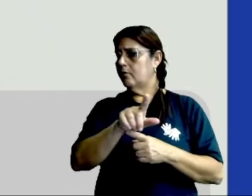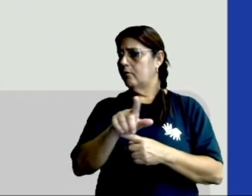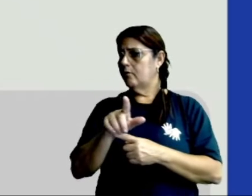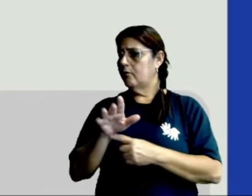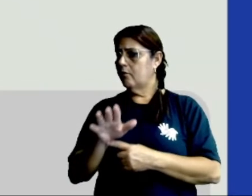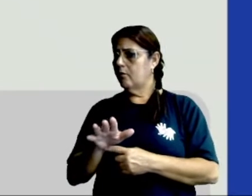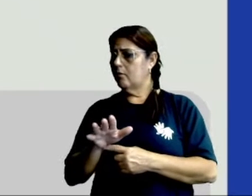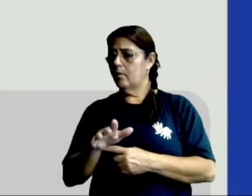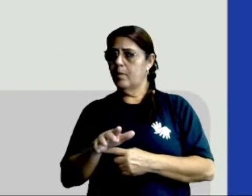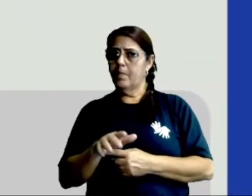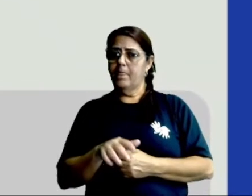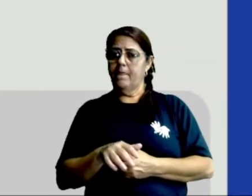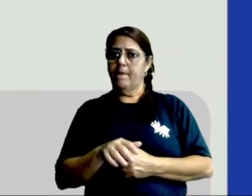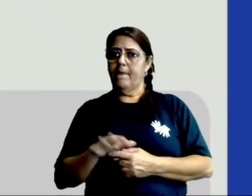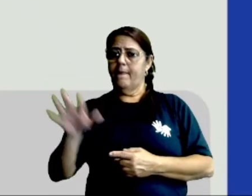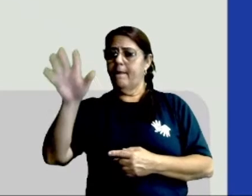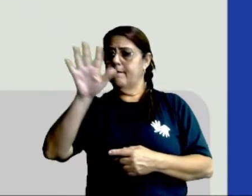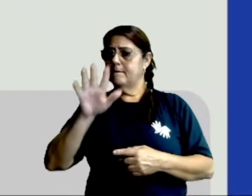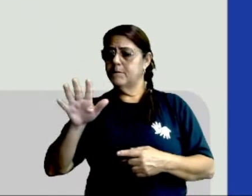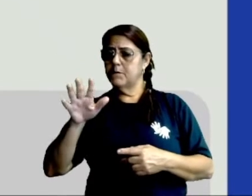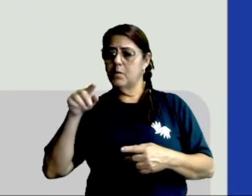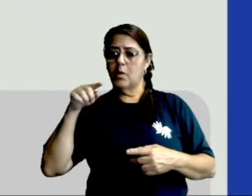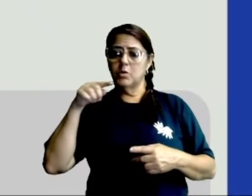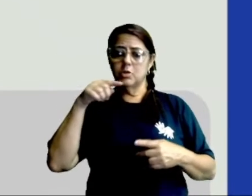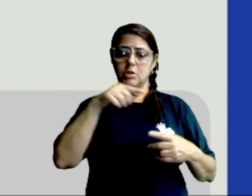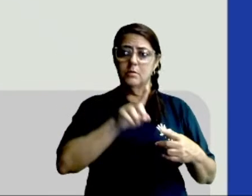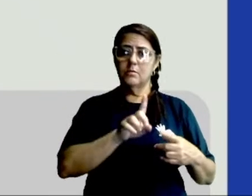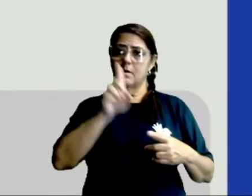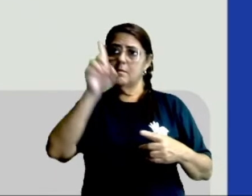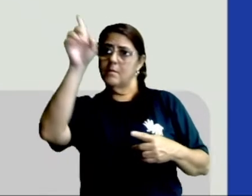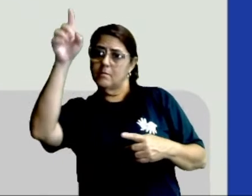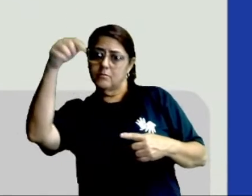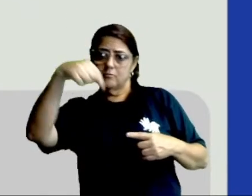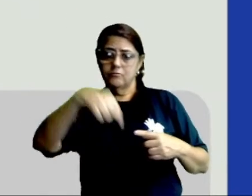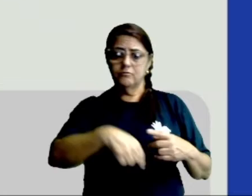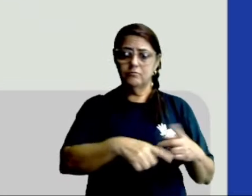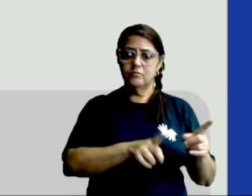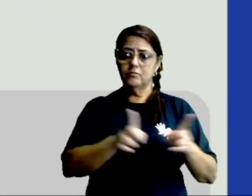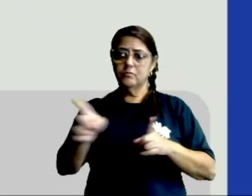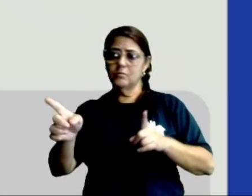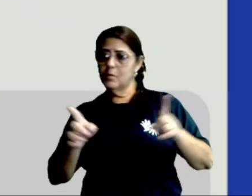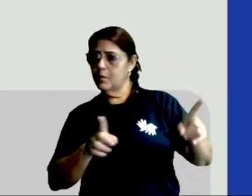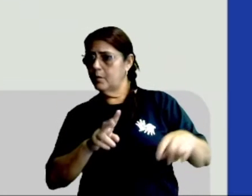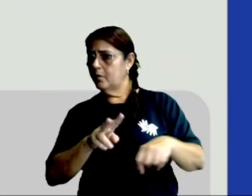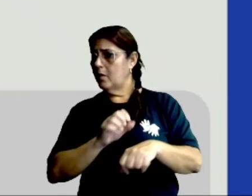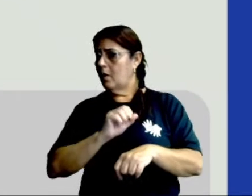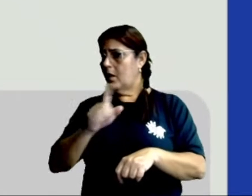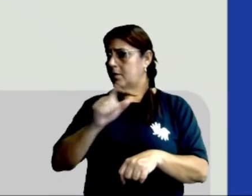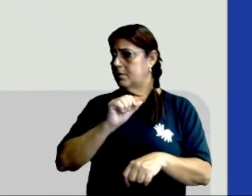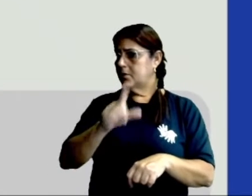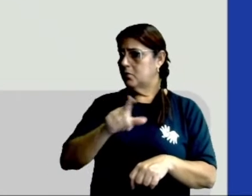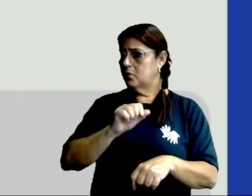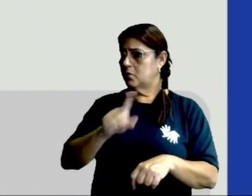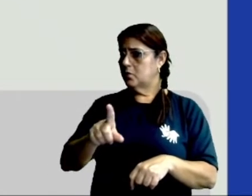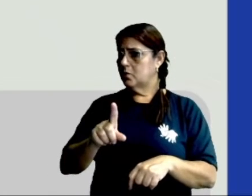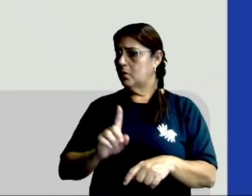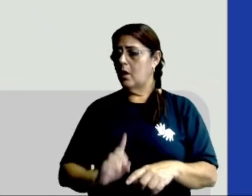ele mostra umas setas apontando para cima, azul, né? E